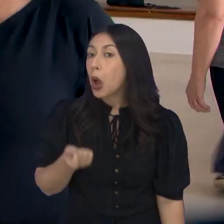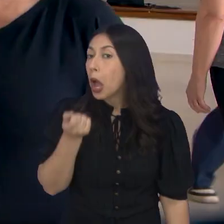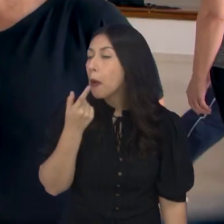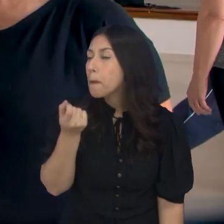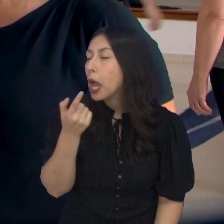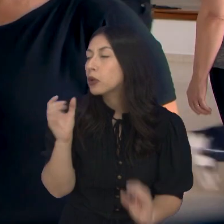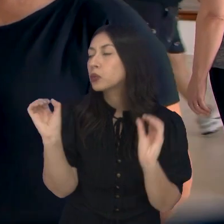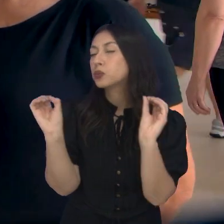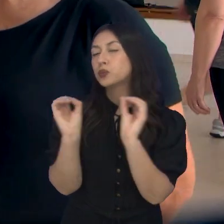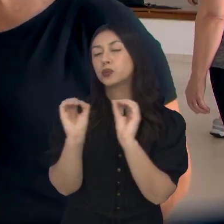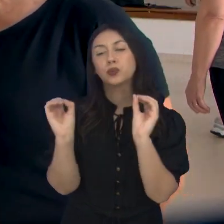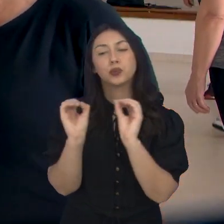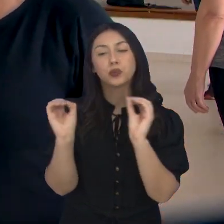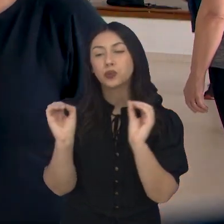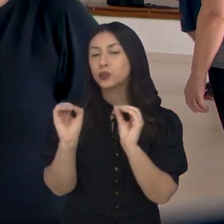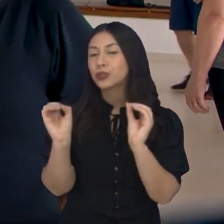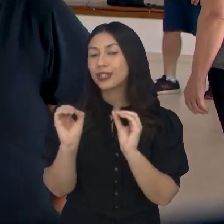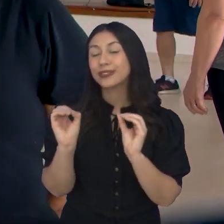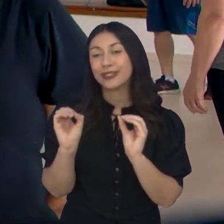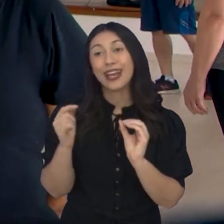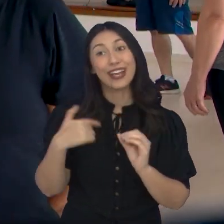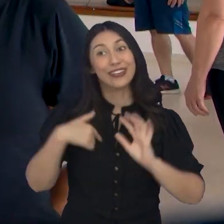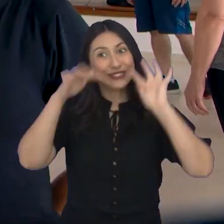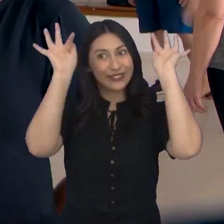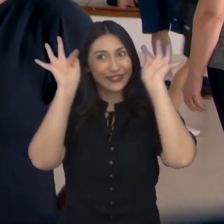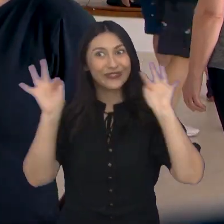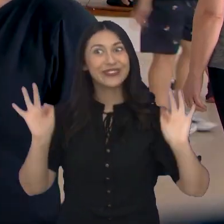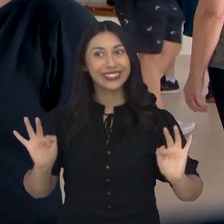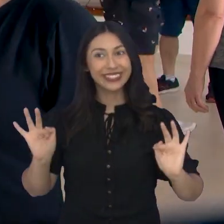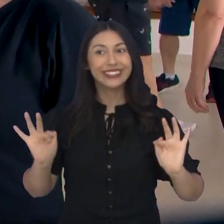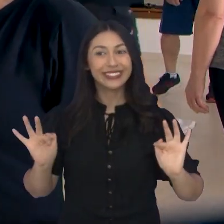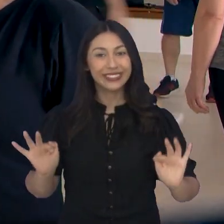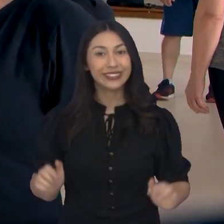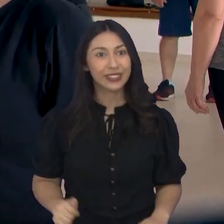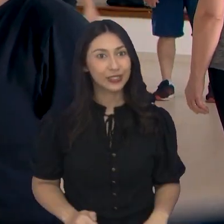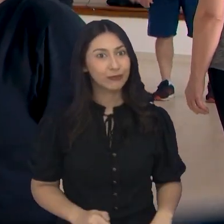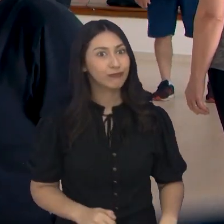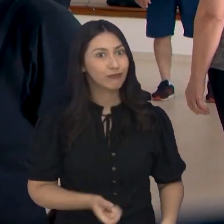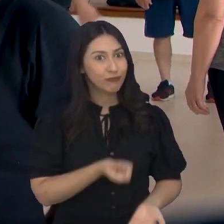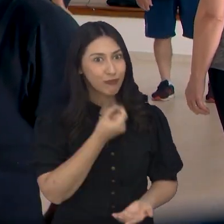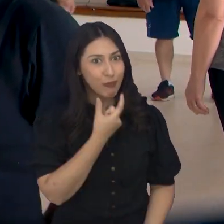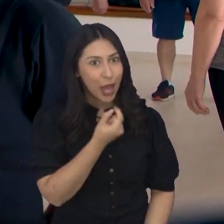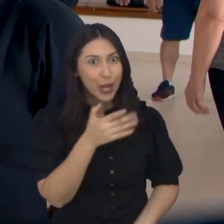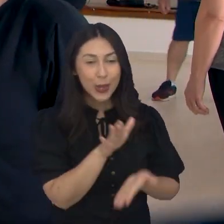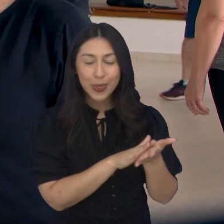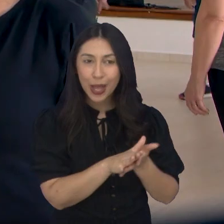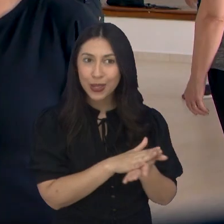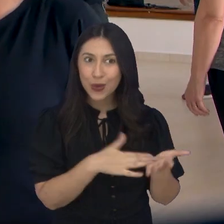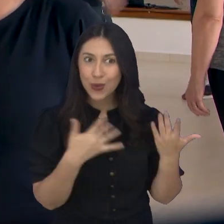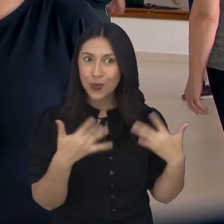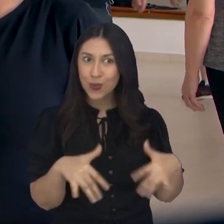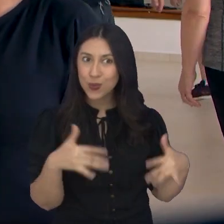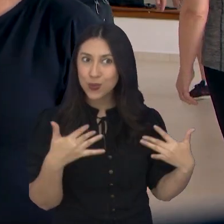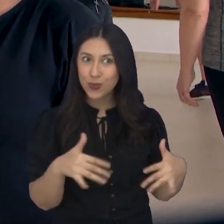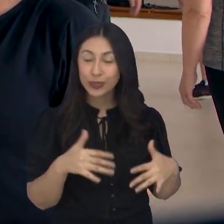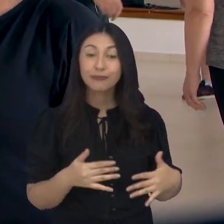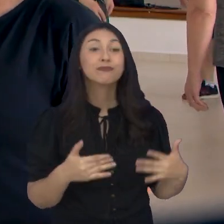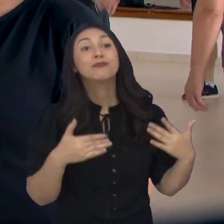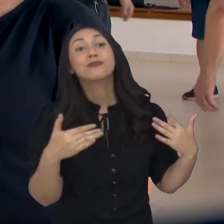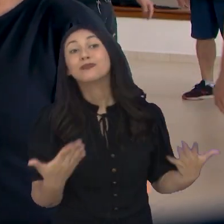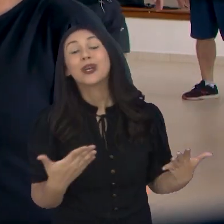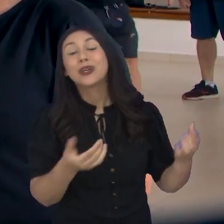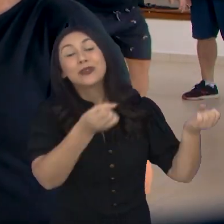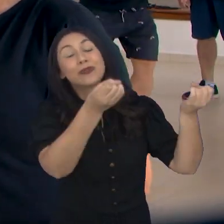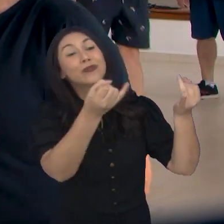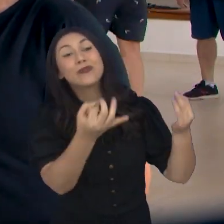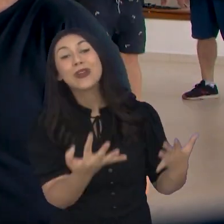nenhuma. Então, eu só tenho que estar feliz com isso. Gente, sem medicação, meu Deus do céu. Então, me fala, dona